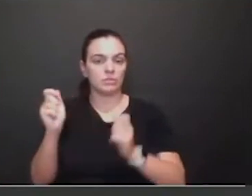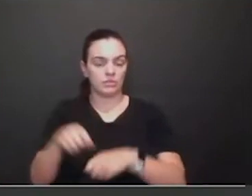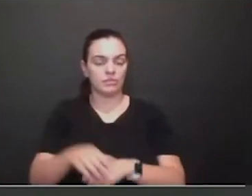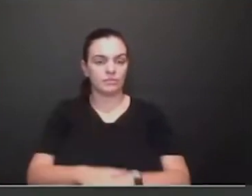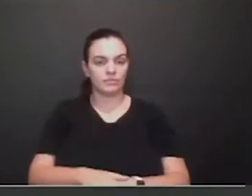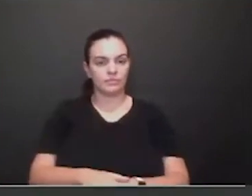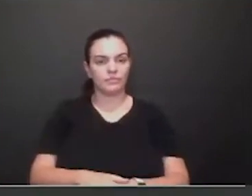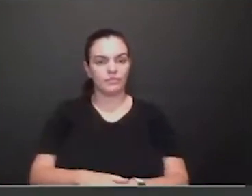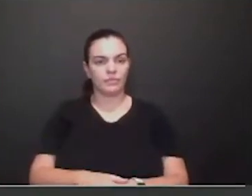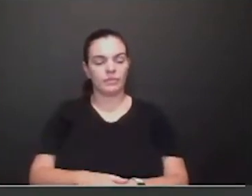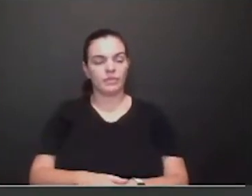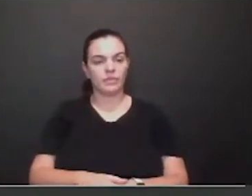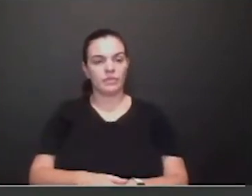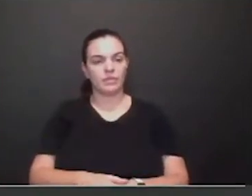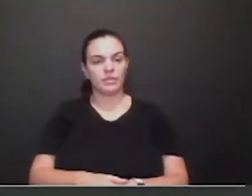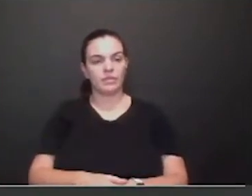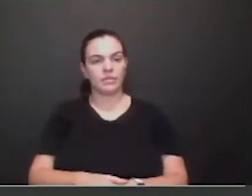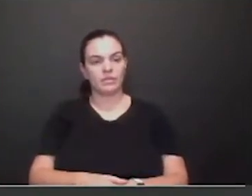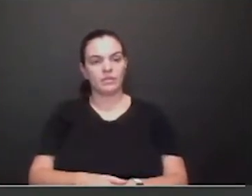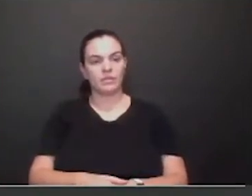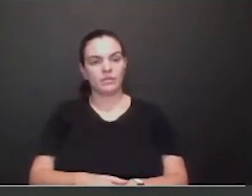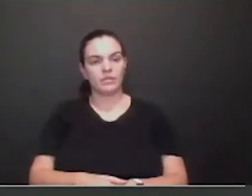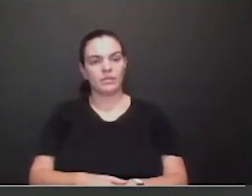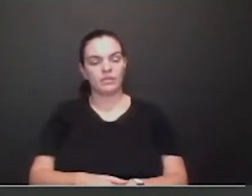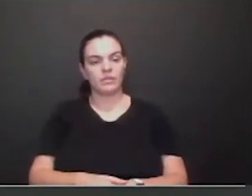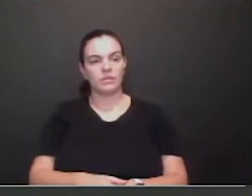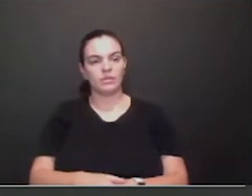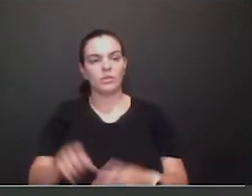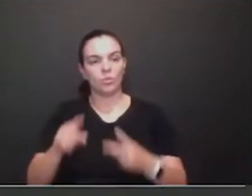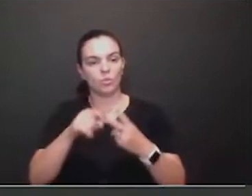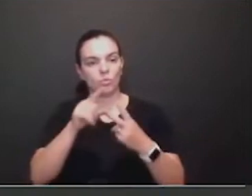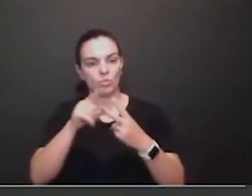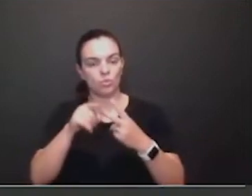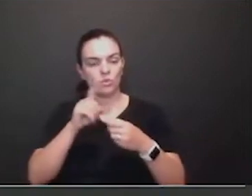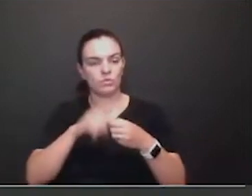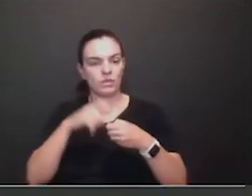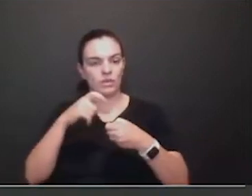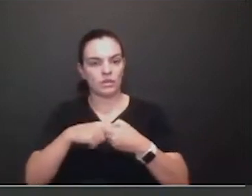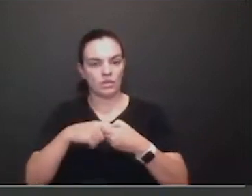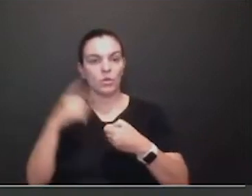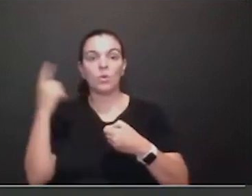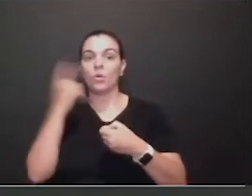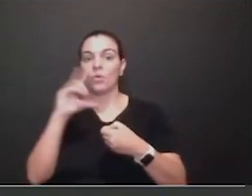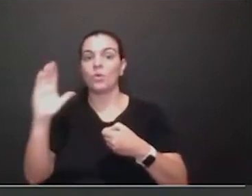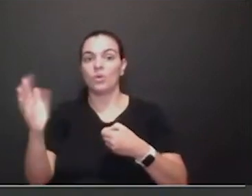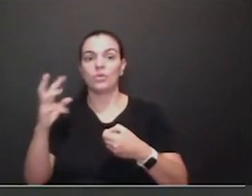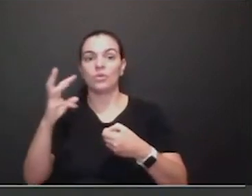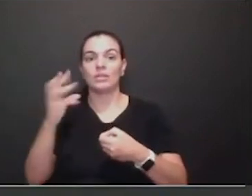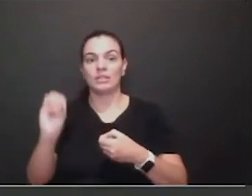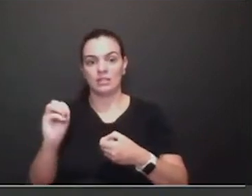São elas. 2 parcerias, a gente já conseguiu 30. em ações integradas